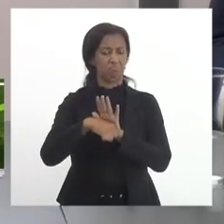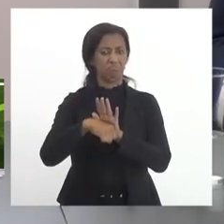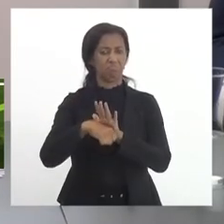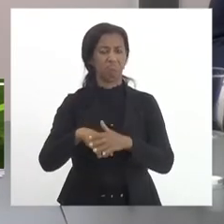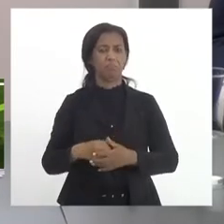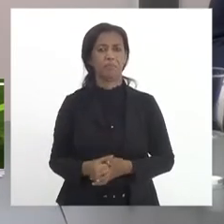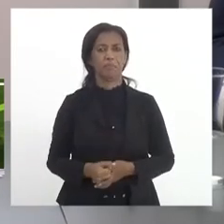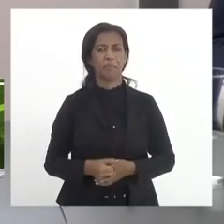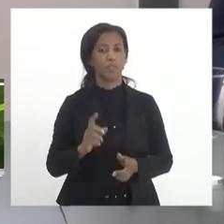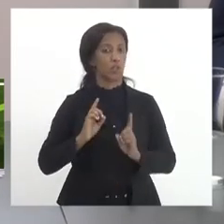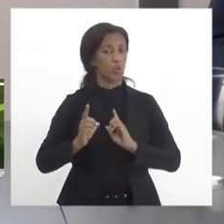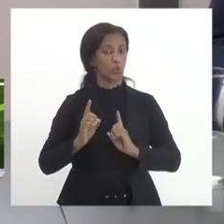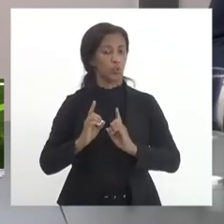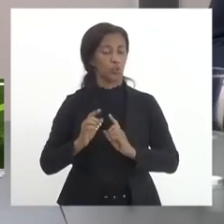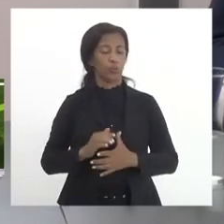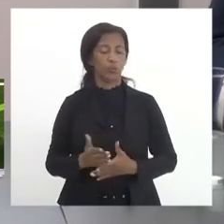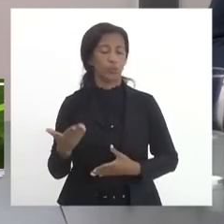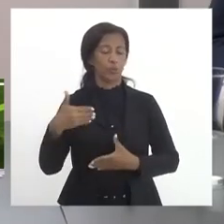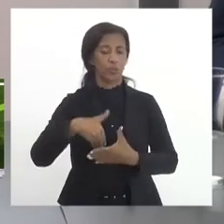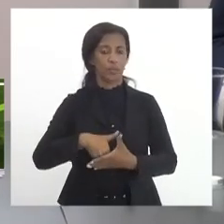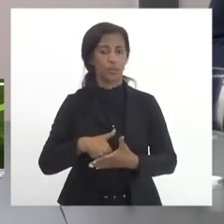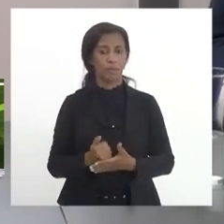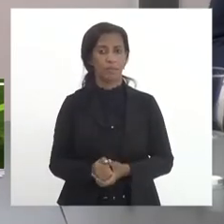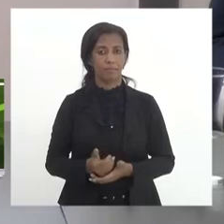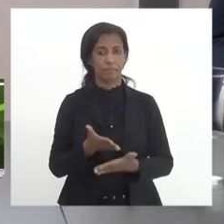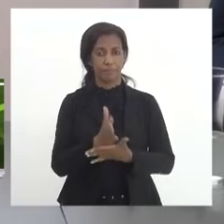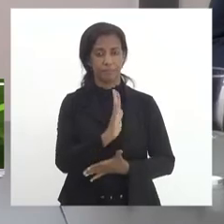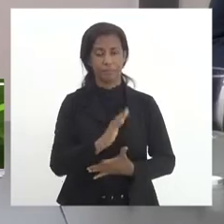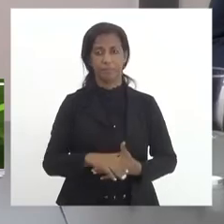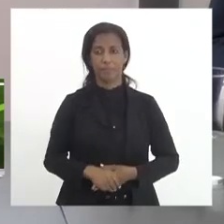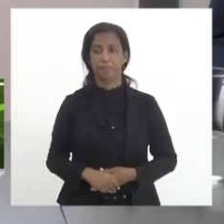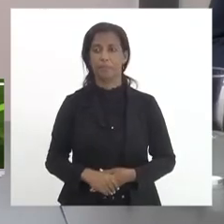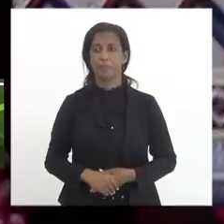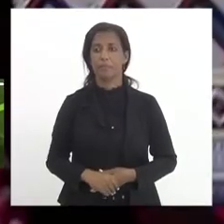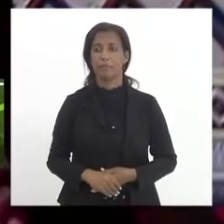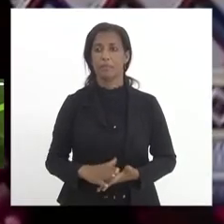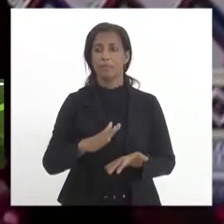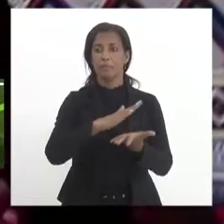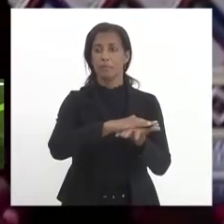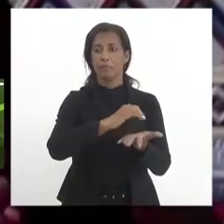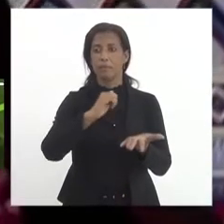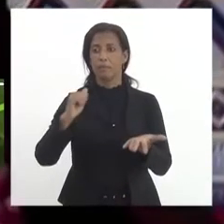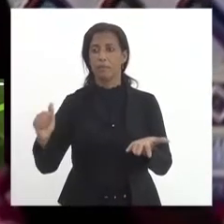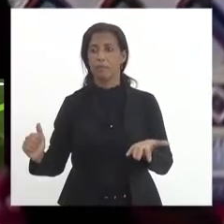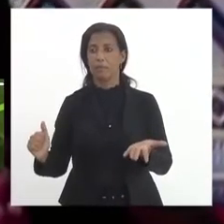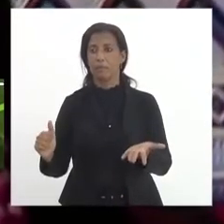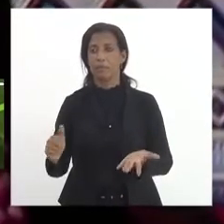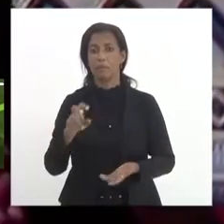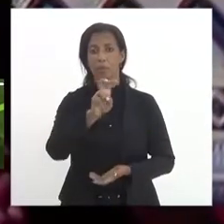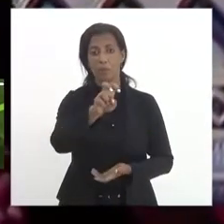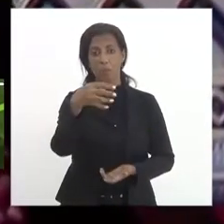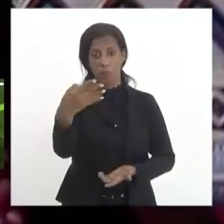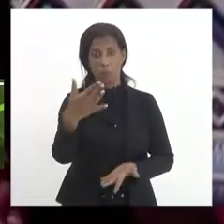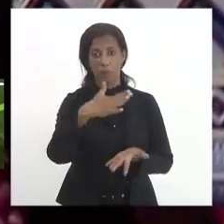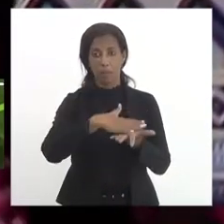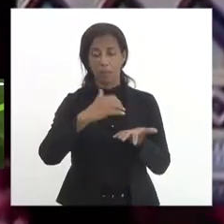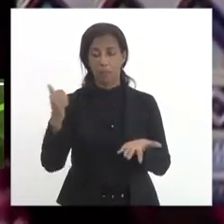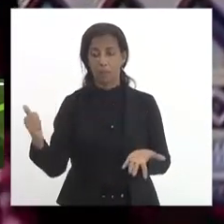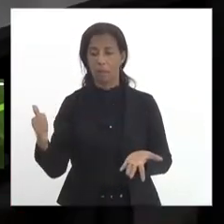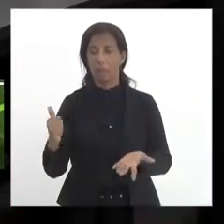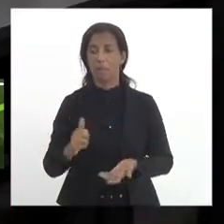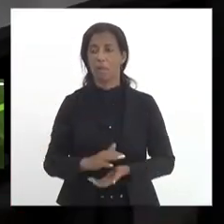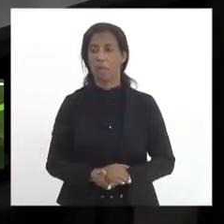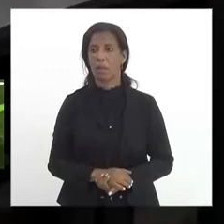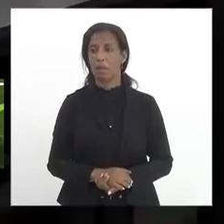Em discussão. Em votação, aprovado. Pedido da retirada de foi pauta. Retirado, querido. Não, peraí,